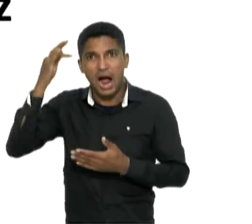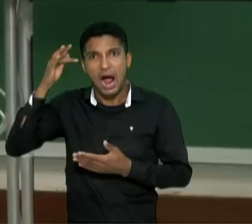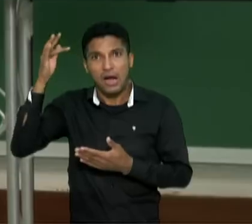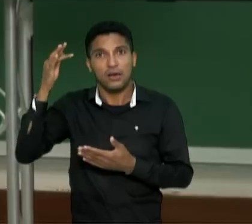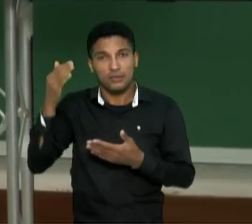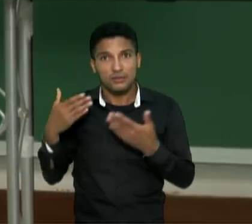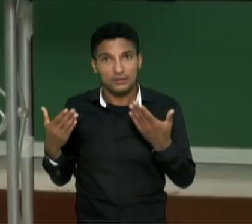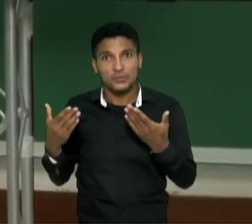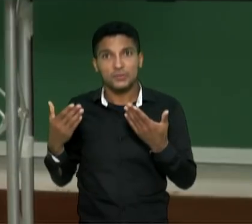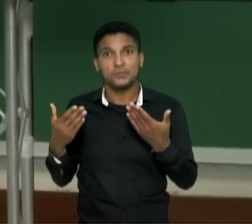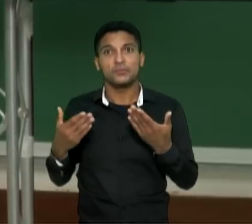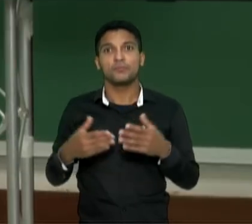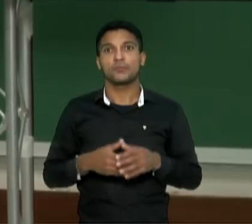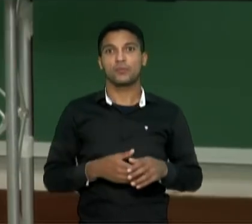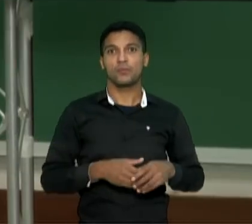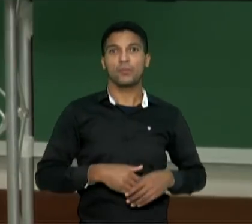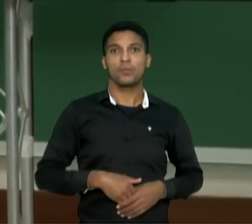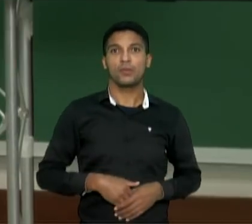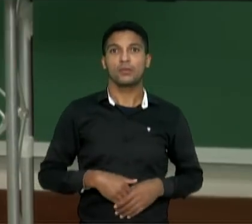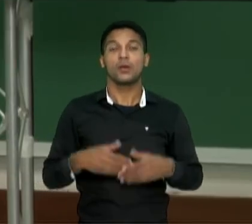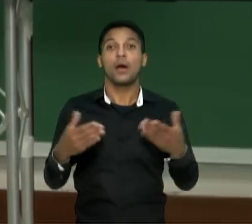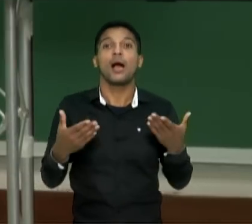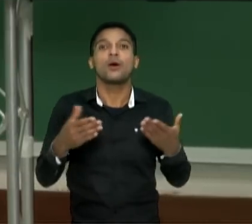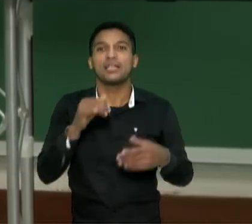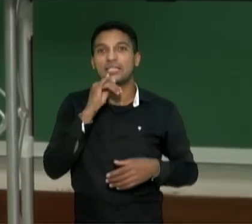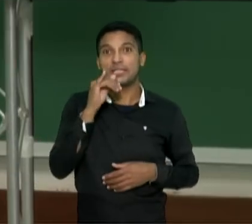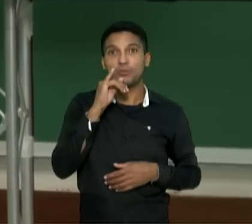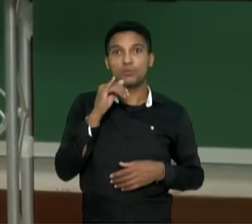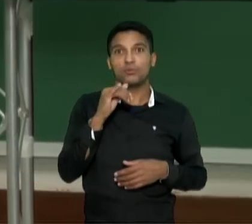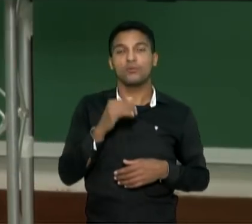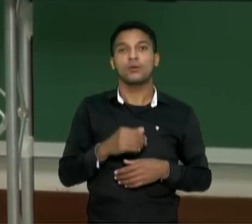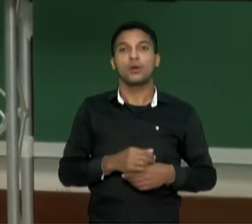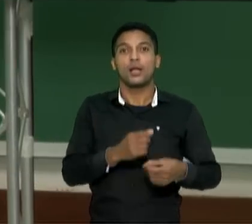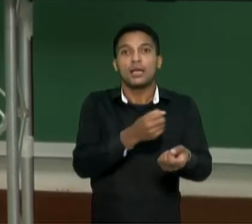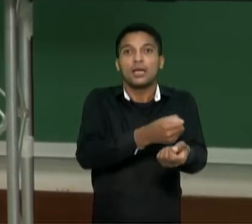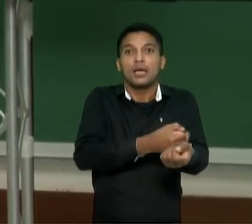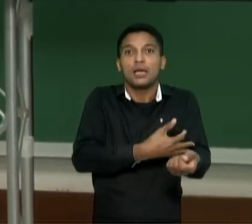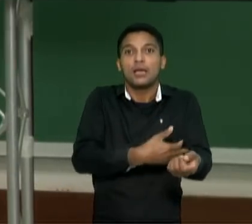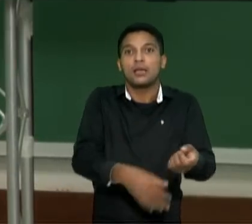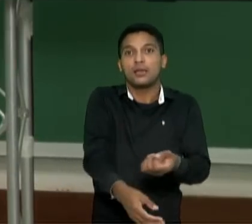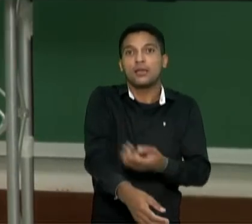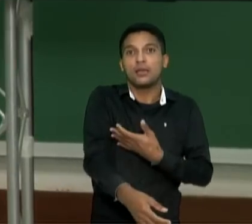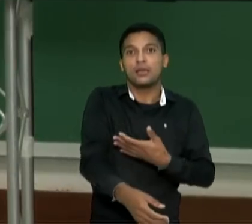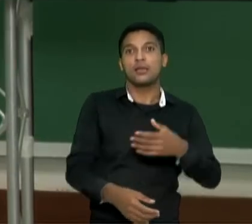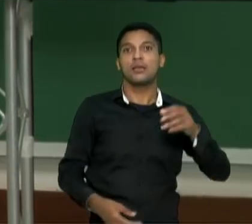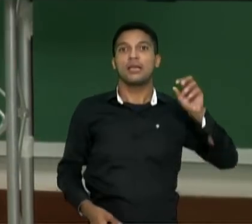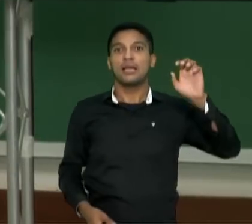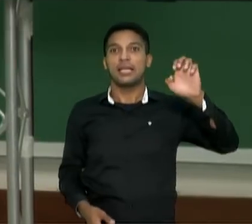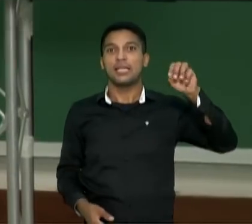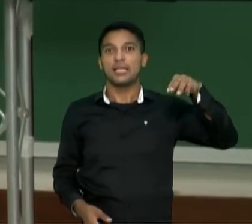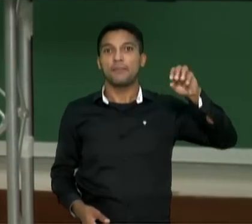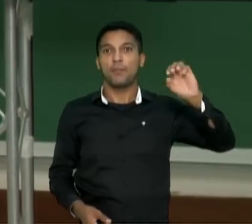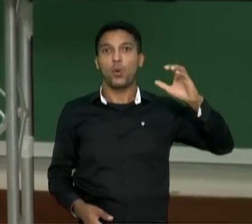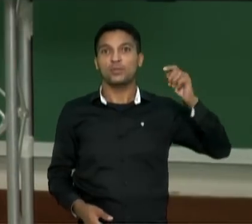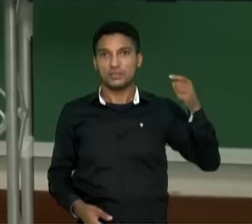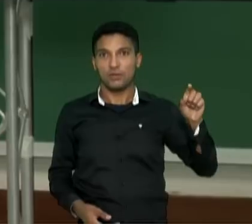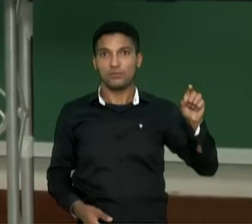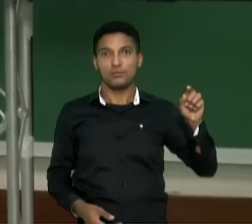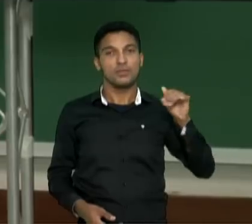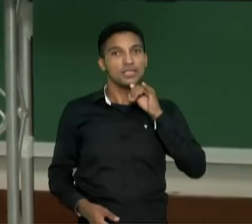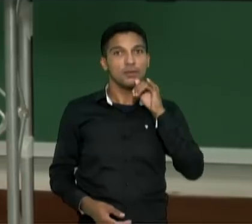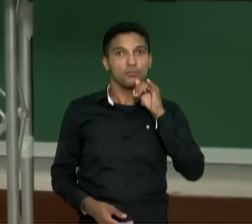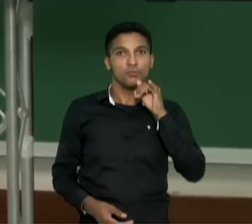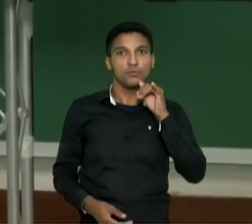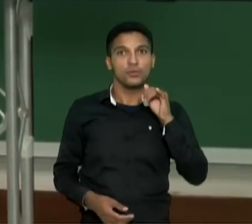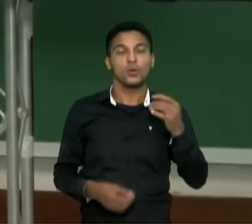quando se age com o coração, por exemplo, numa briga, né? Talvez a razão não esteja tão presente, a emoção está ali que demanda,